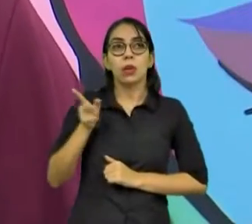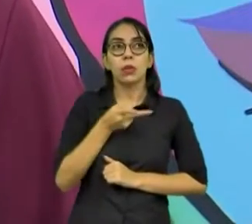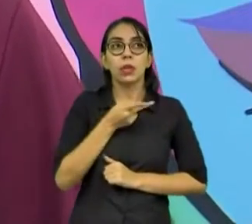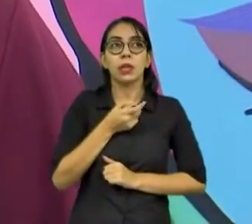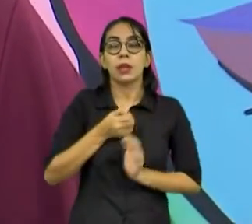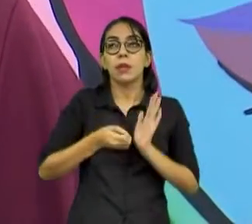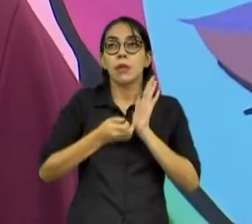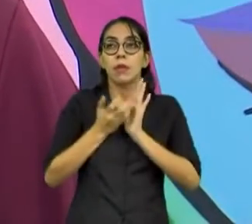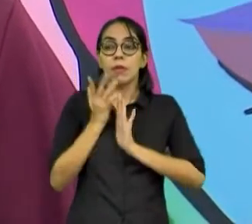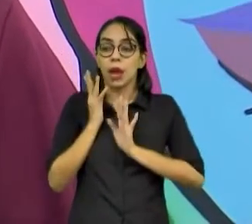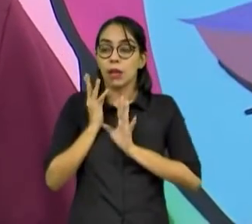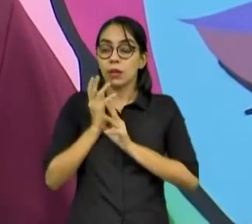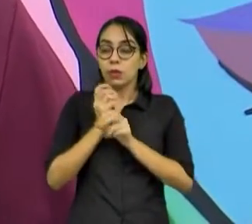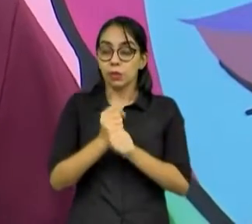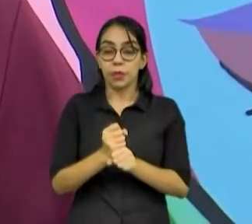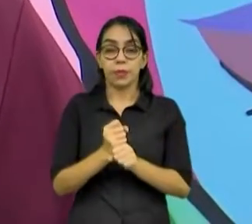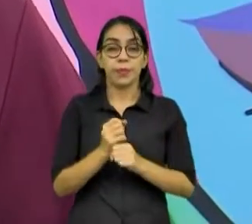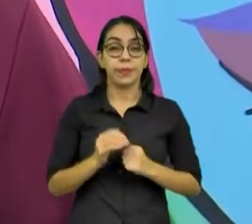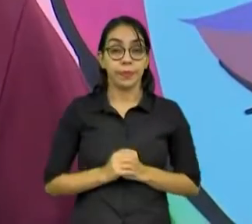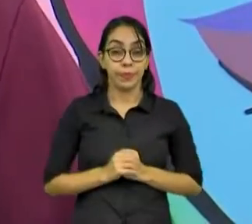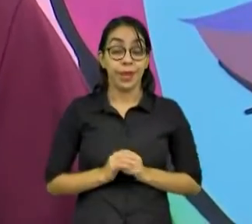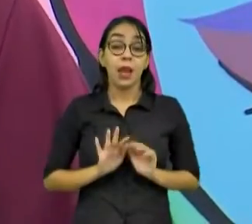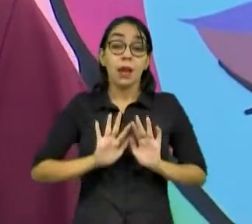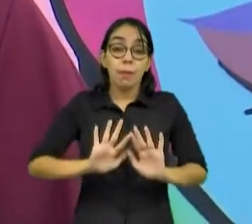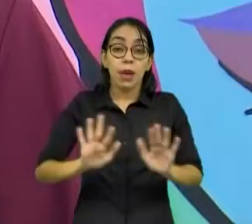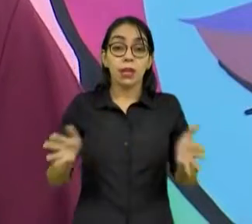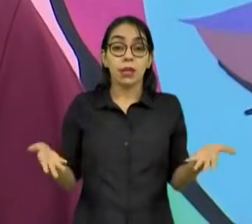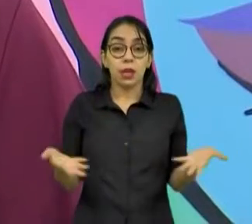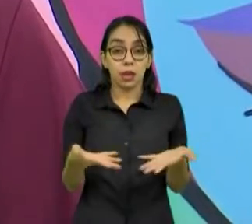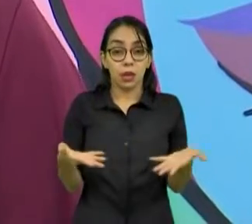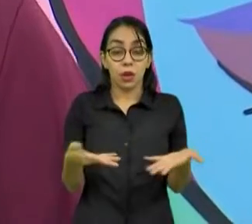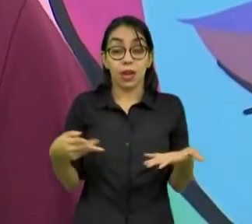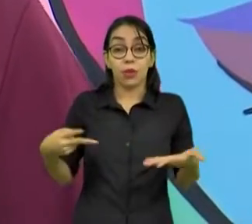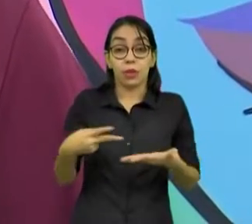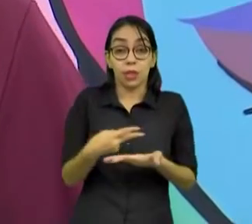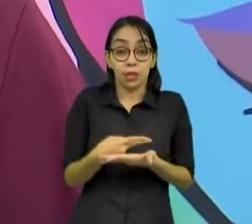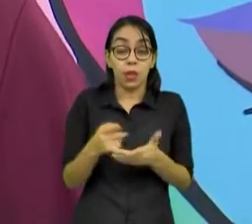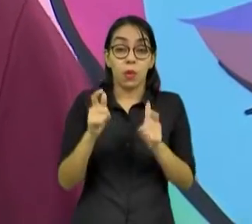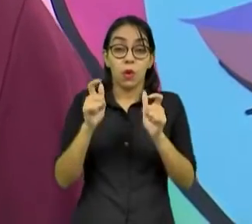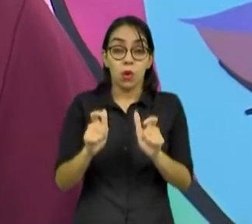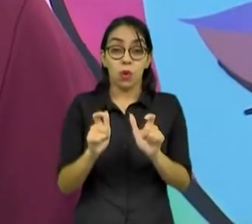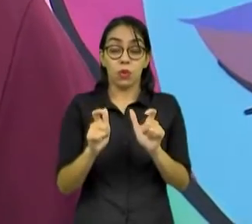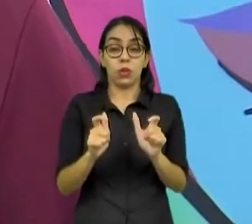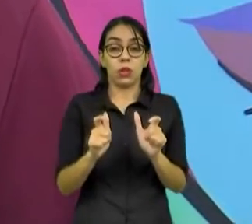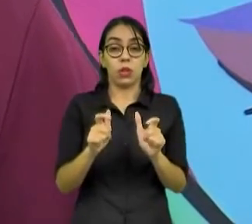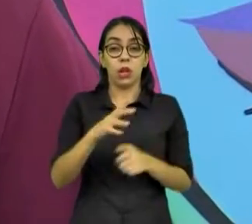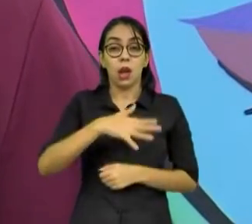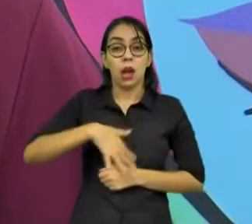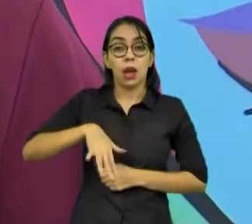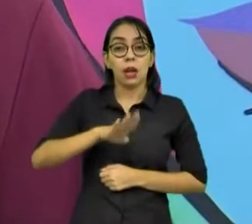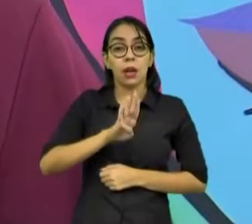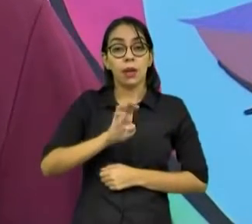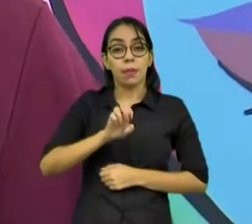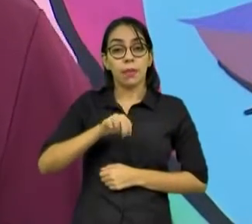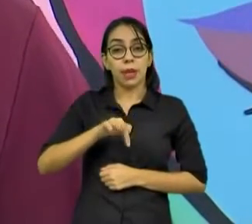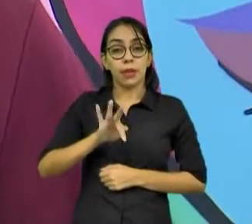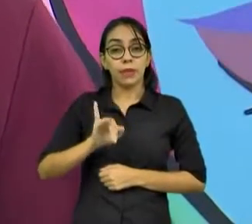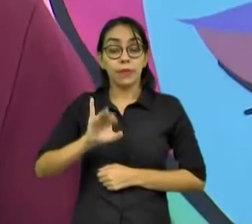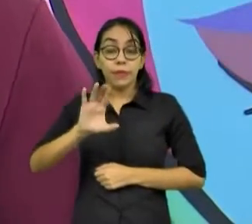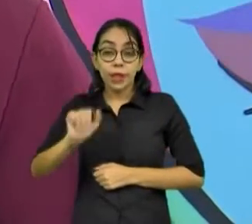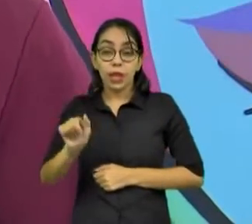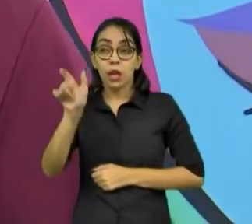das piores foi uma agressão que aconteceu no Benfica, onde um homem chegou, me agrediu com